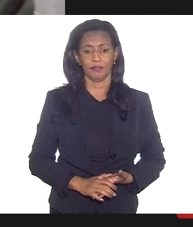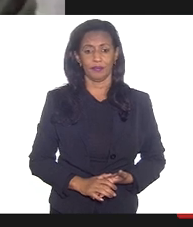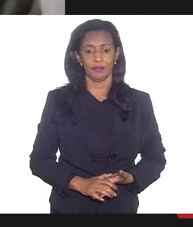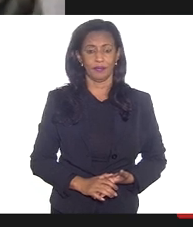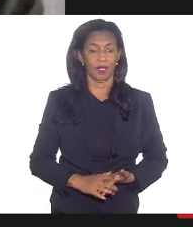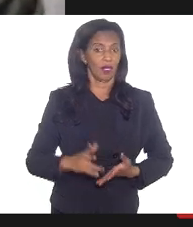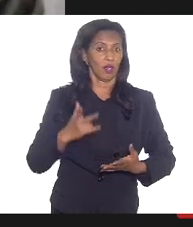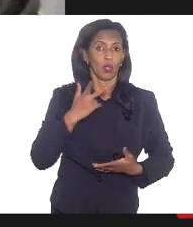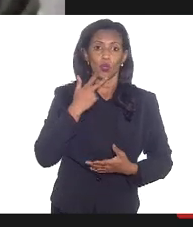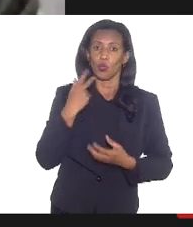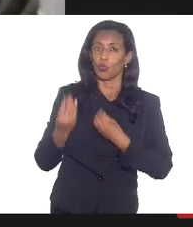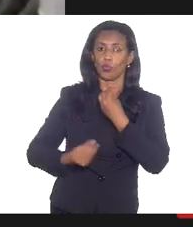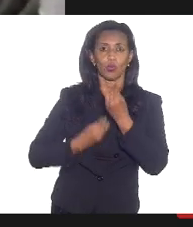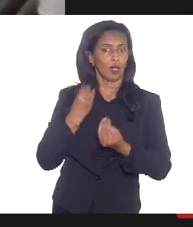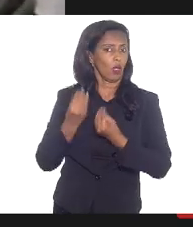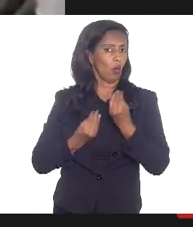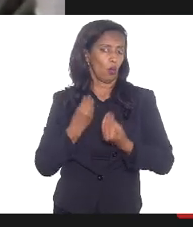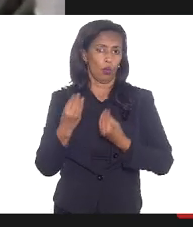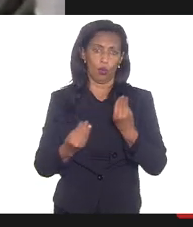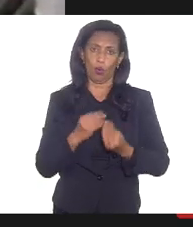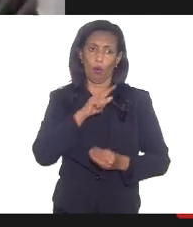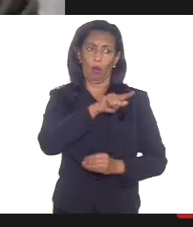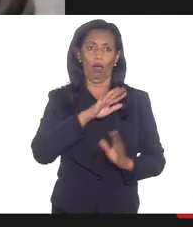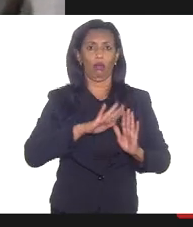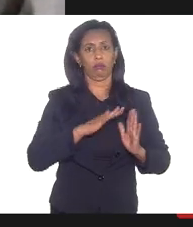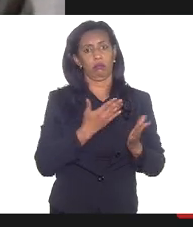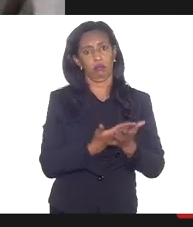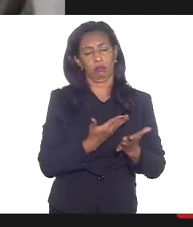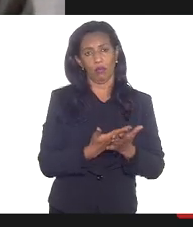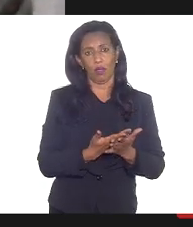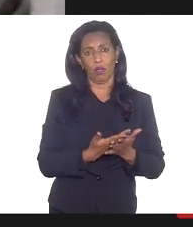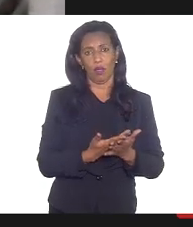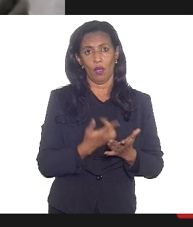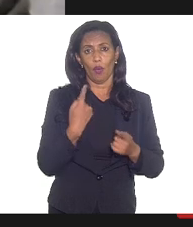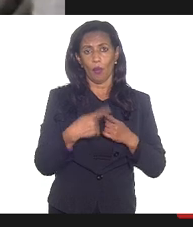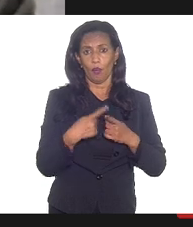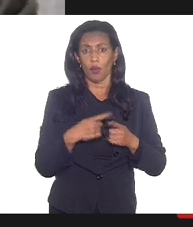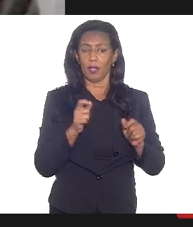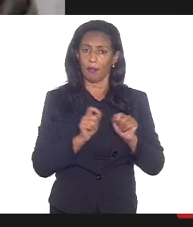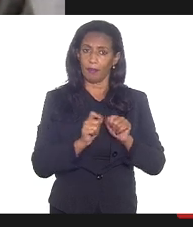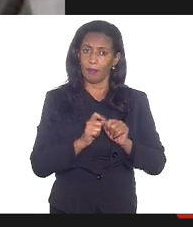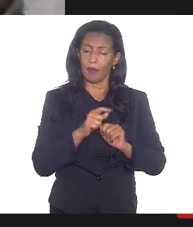dando contas, condições para essas escolas. Porque para fazer